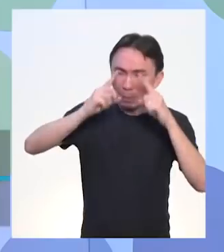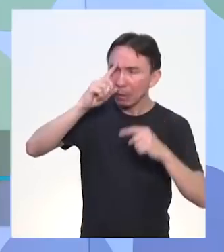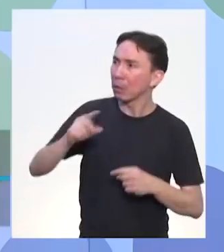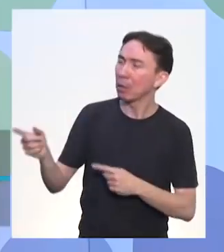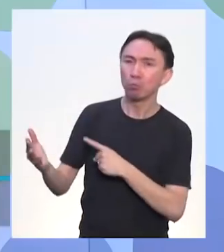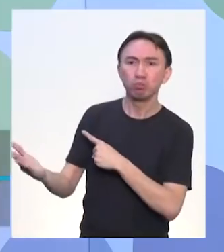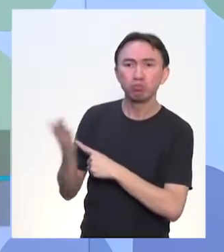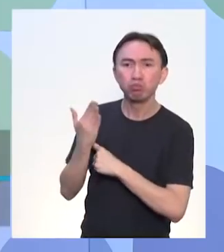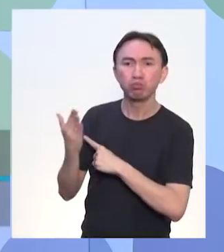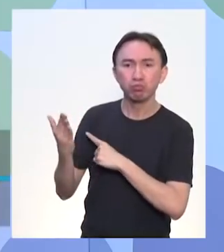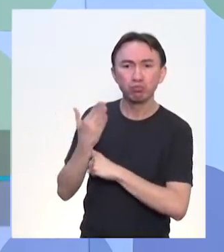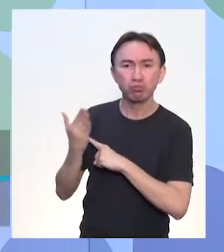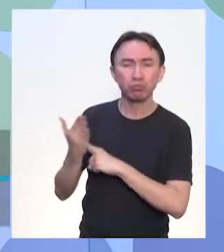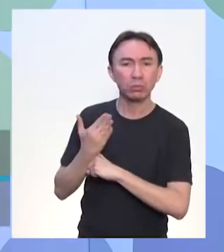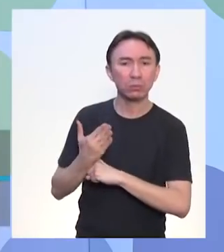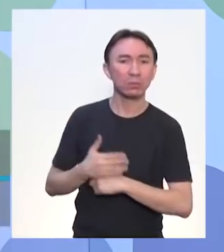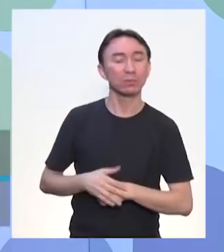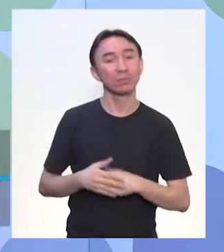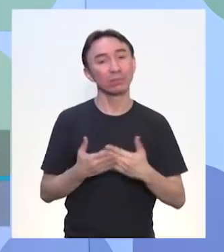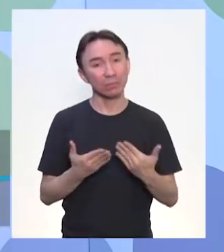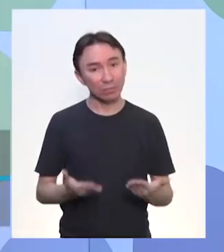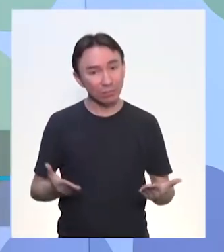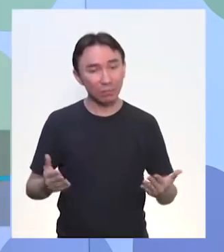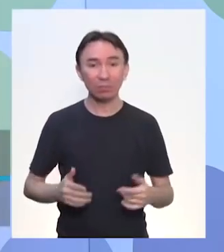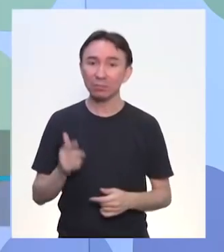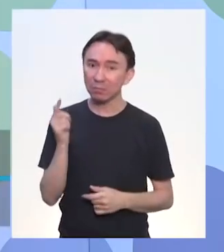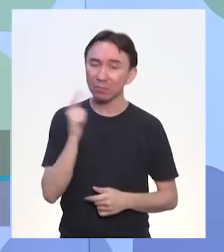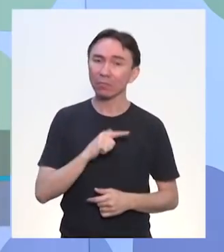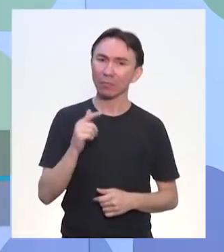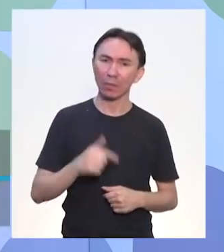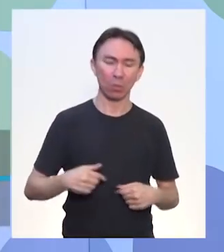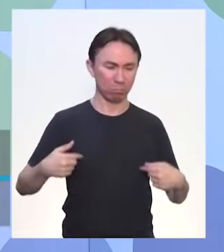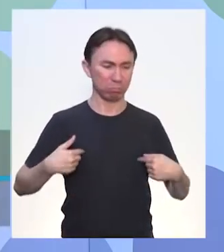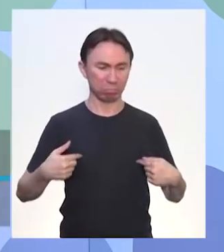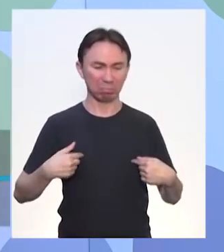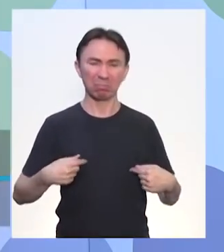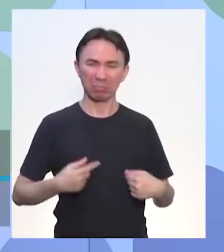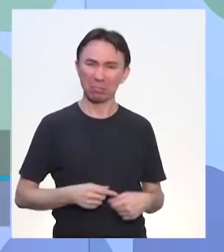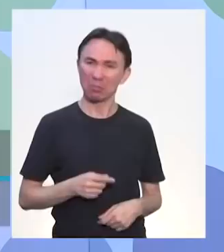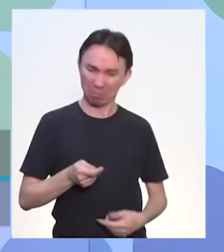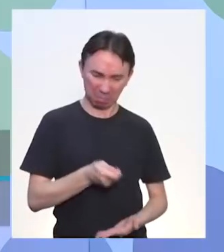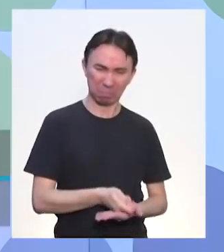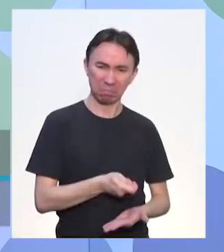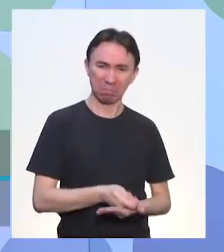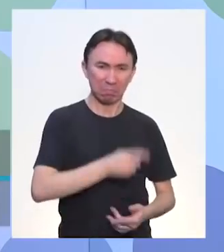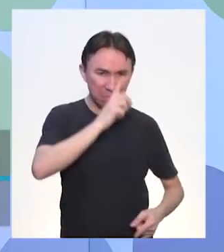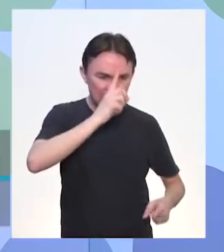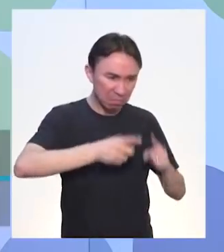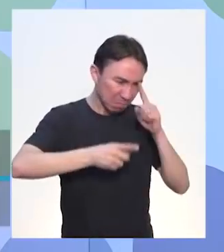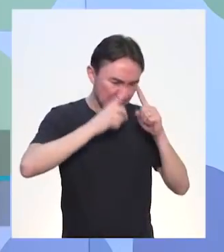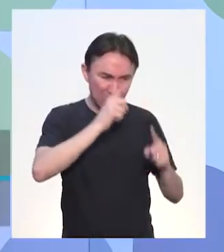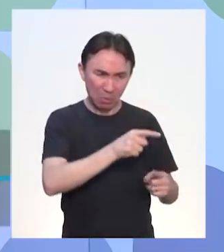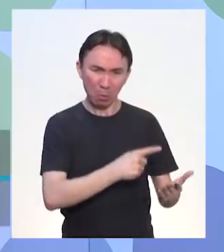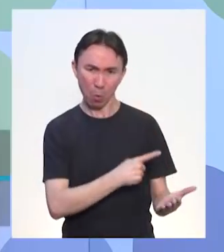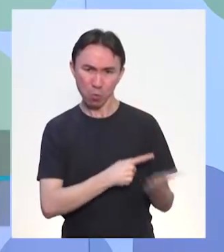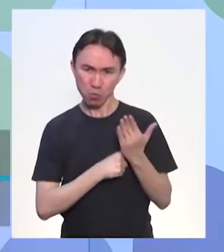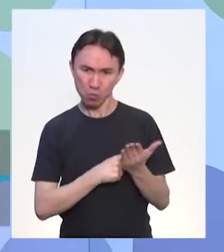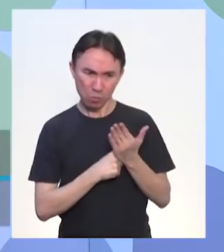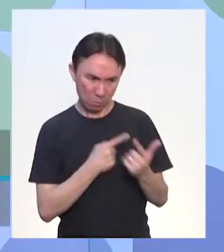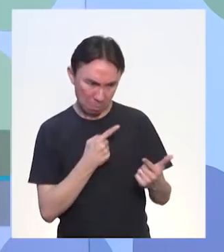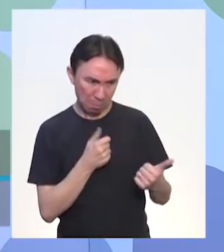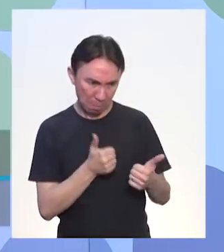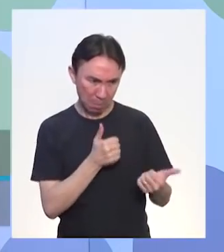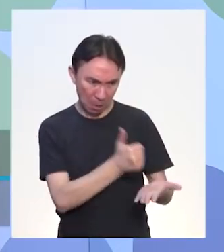medo, mas também, vamos dizer, o carisma, ele também consegue aquela questão, não, eu estou aqui sendo ditador, mas porque vocês aqui estão me apoiando, não estão? Uhum.